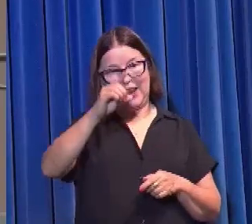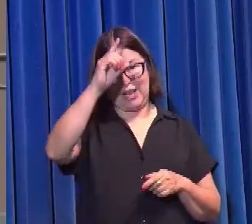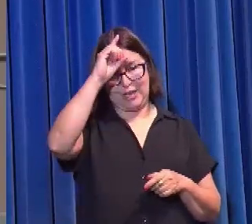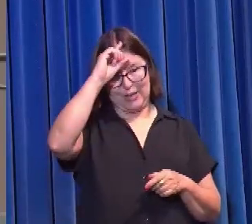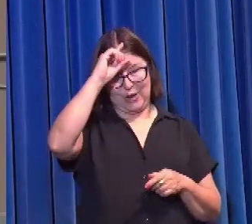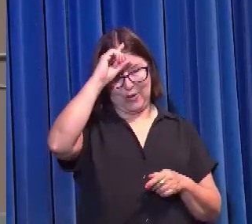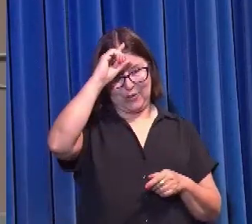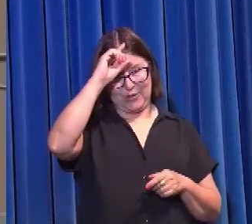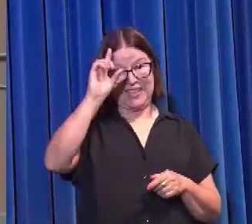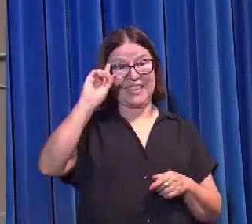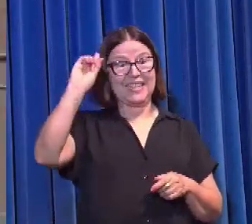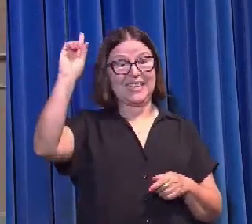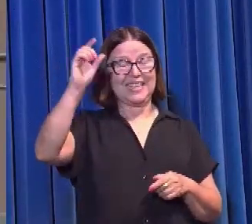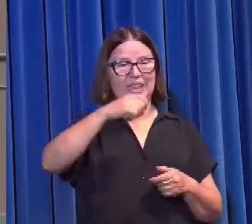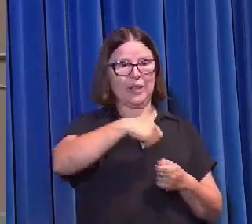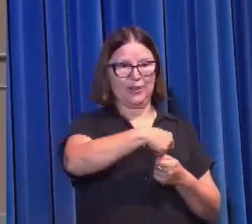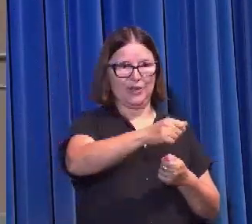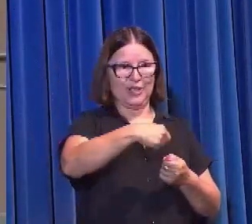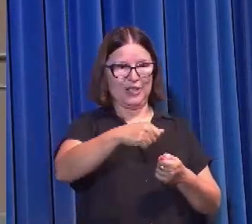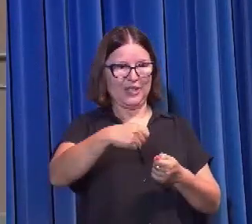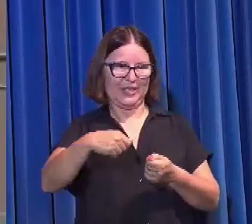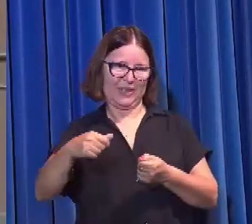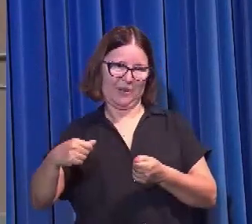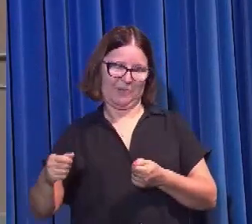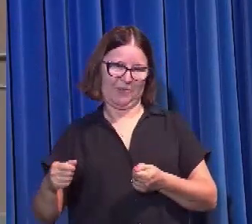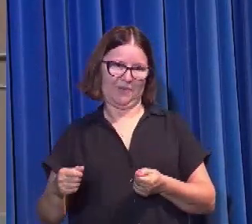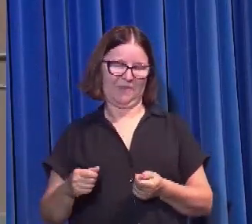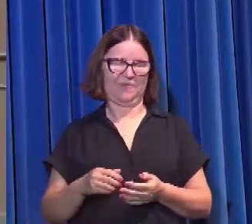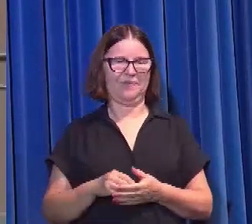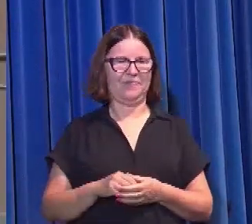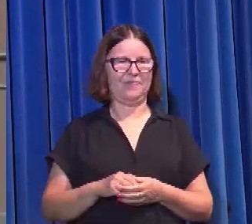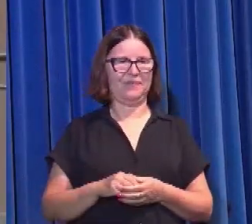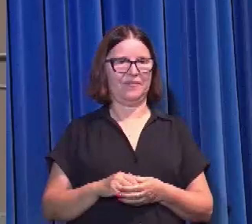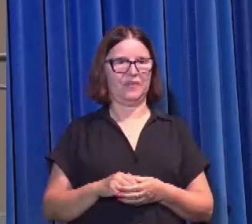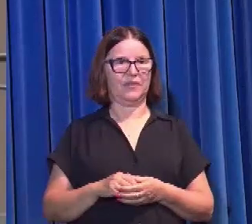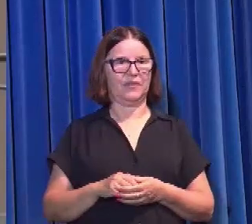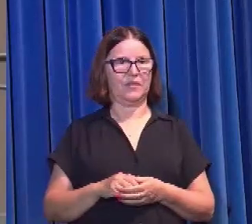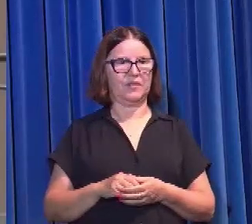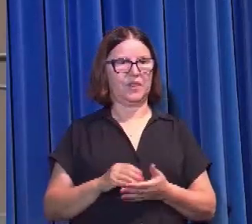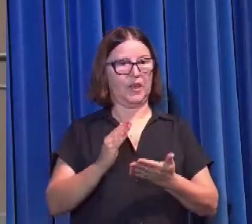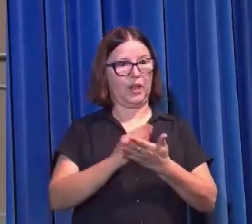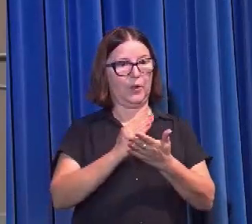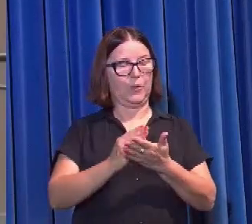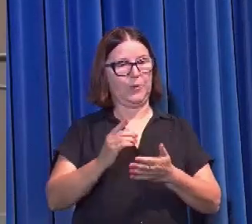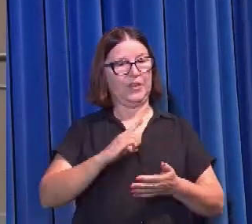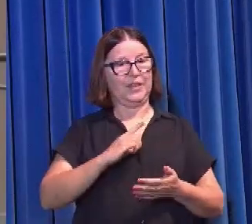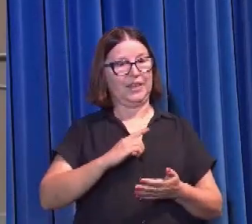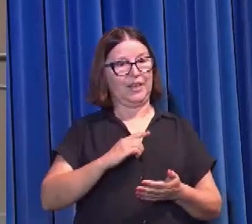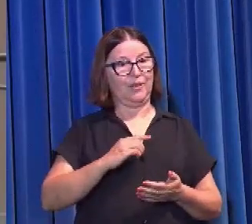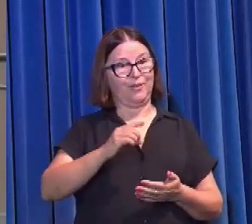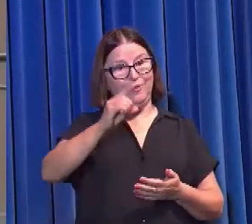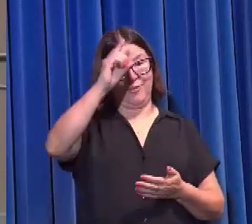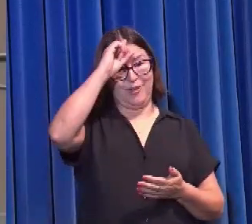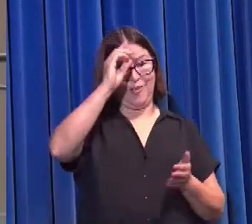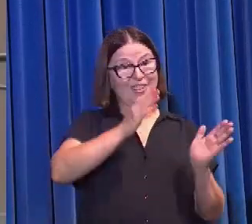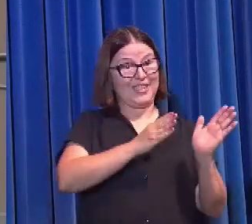Senhor para a edificação do seu corpo, que é a igreja. Uns têm o dom de louvar o